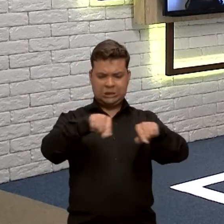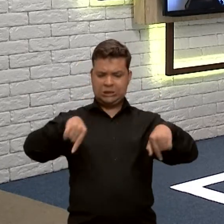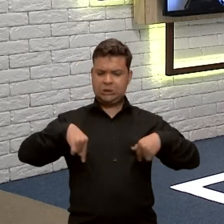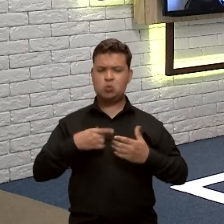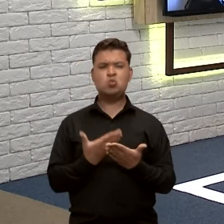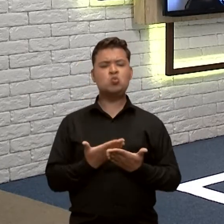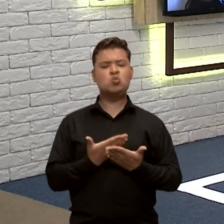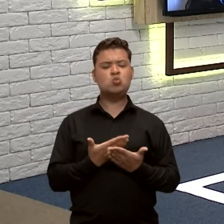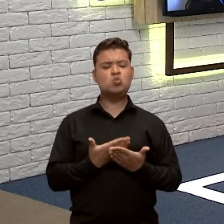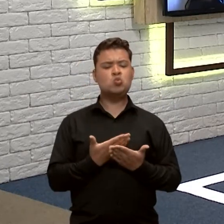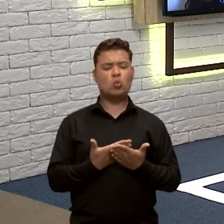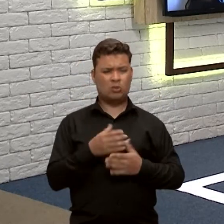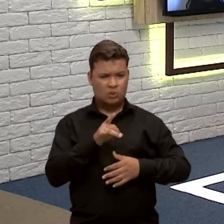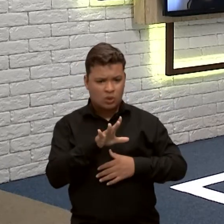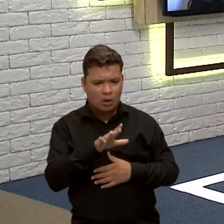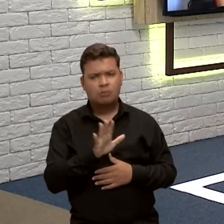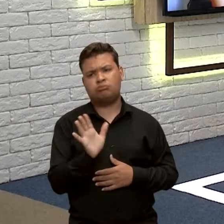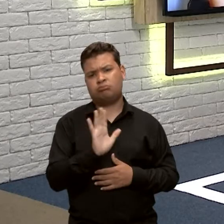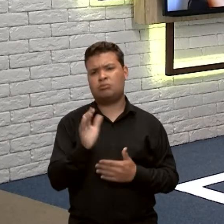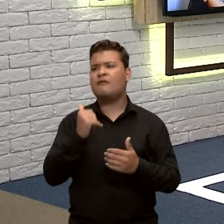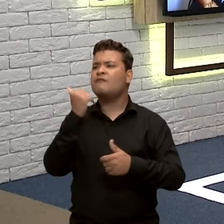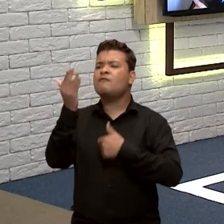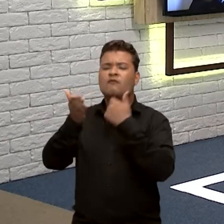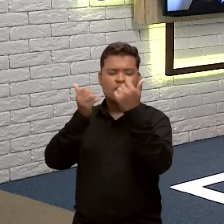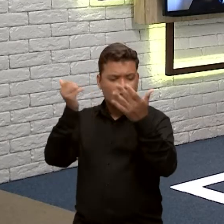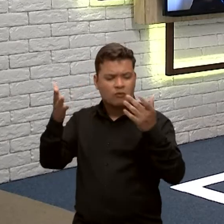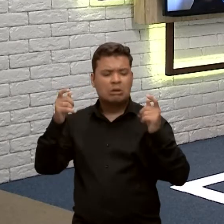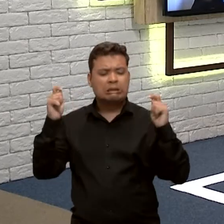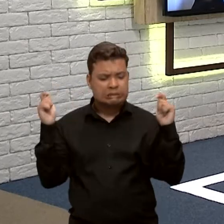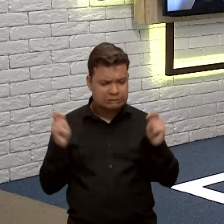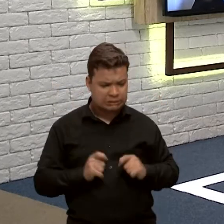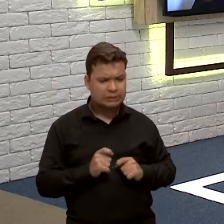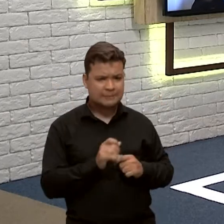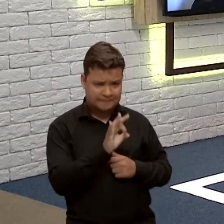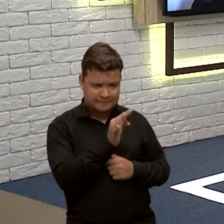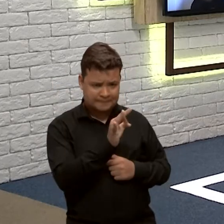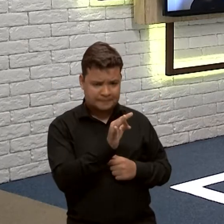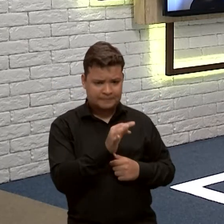de aula, ela pode estar em todos os ambientes em que a criança vive, né?